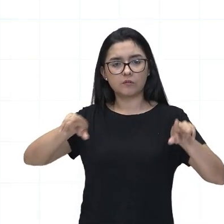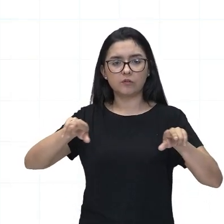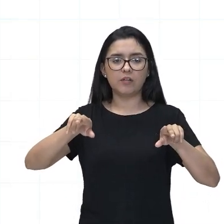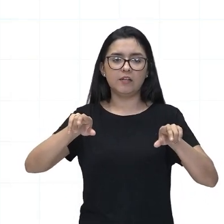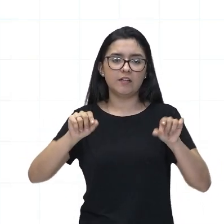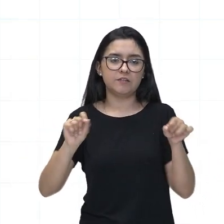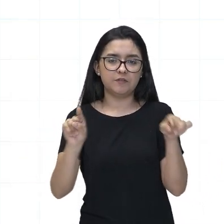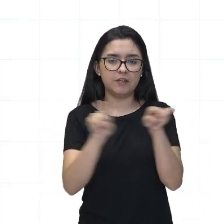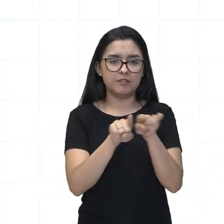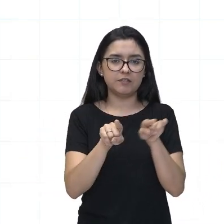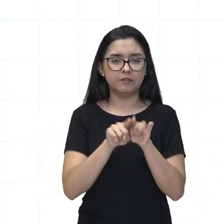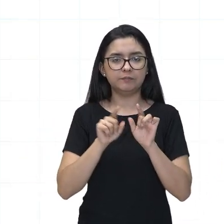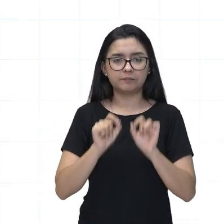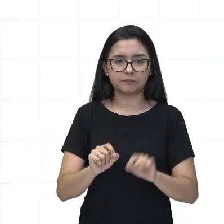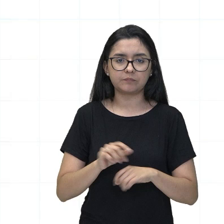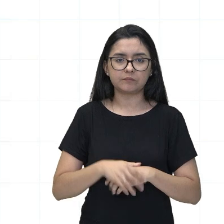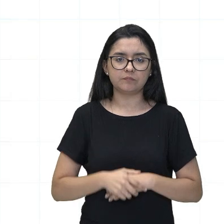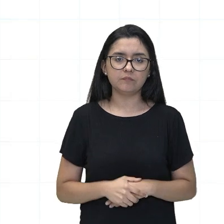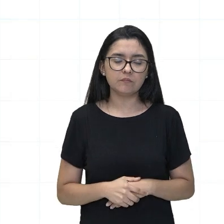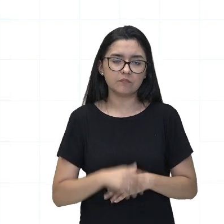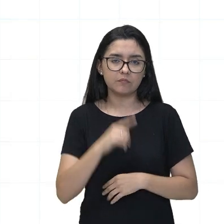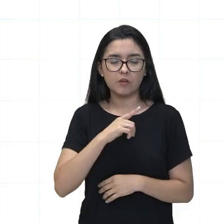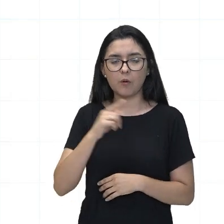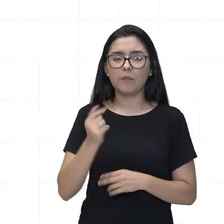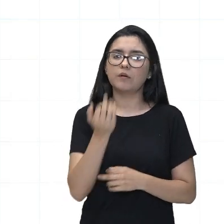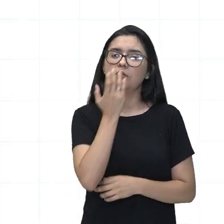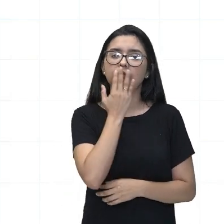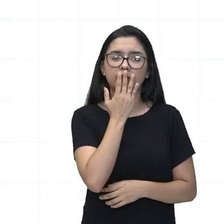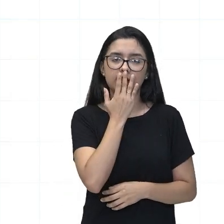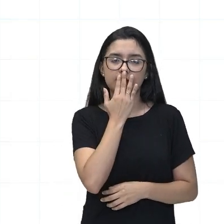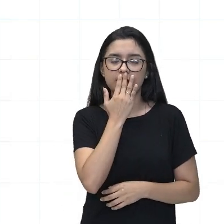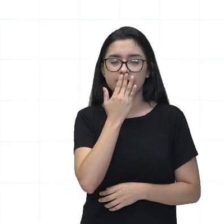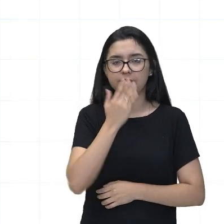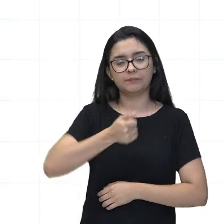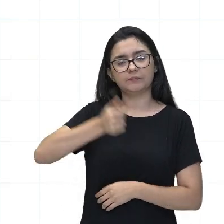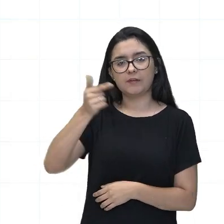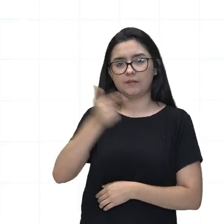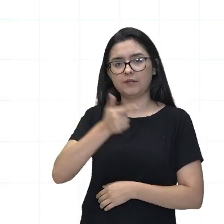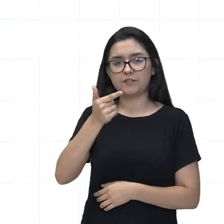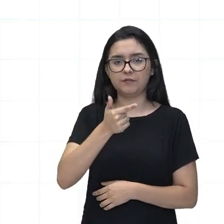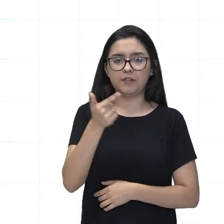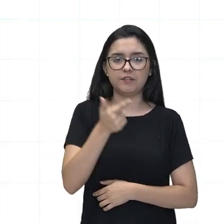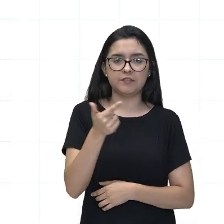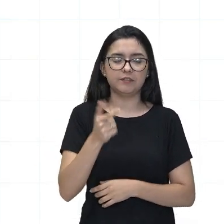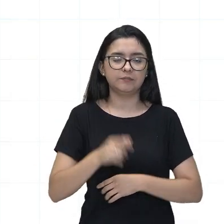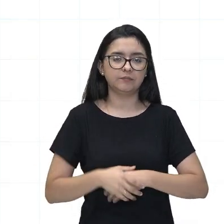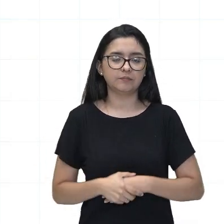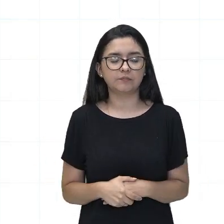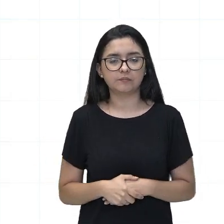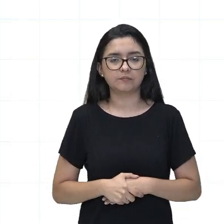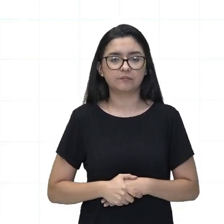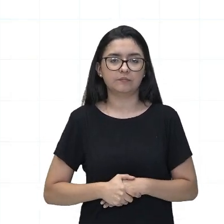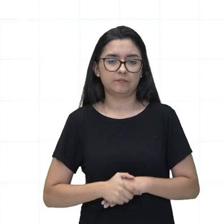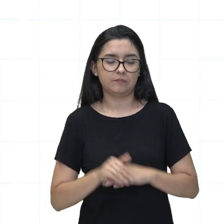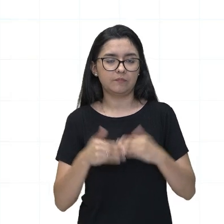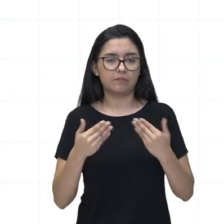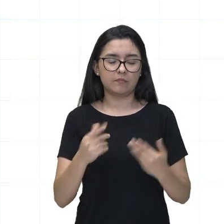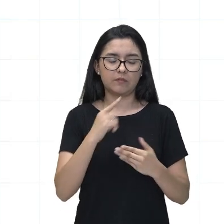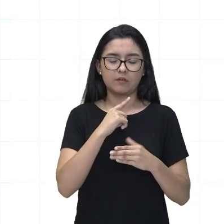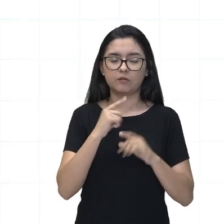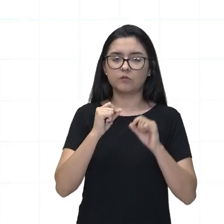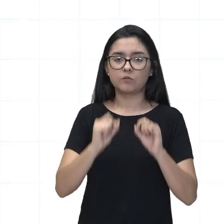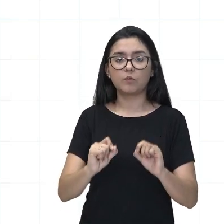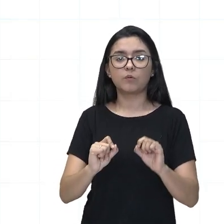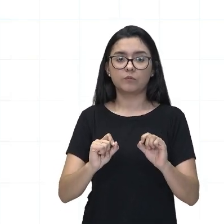acompanhada por uma cor secundária, é ideal. A cor influencia o nosso